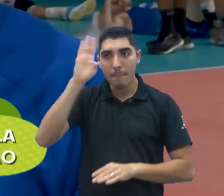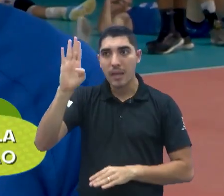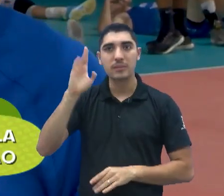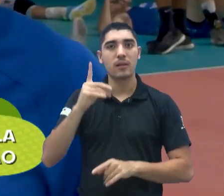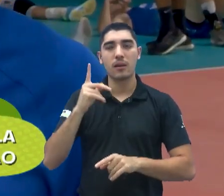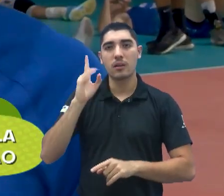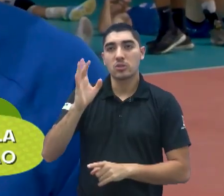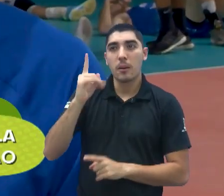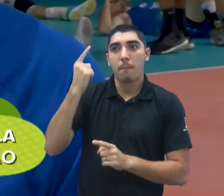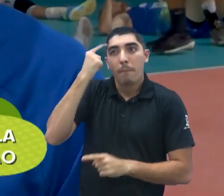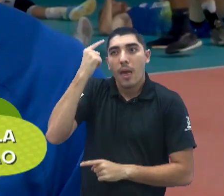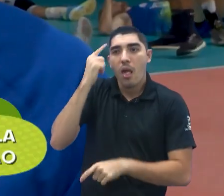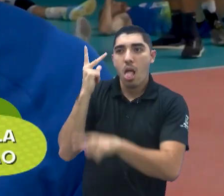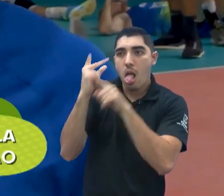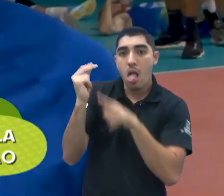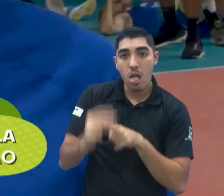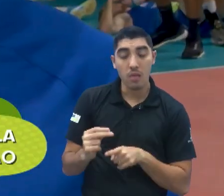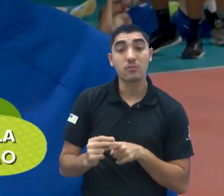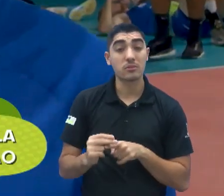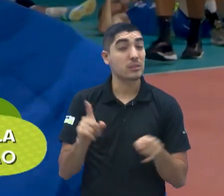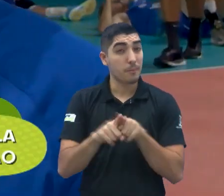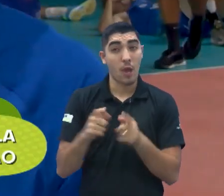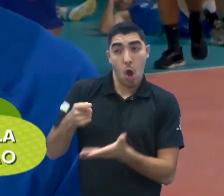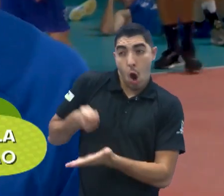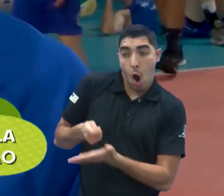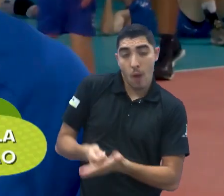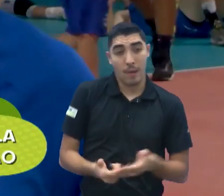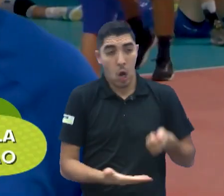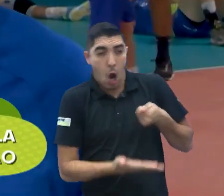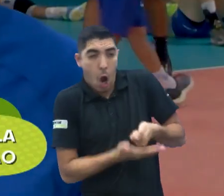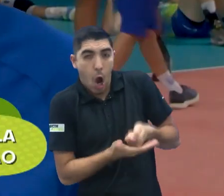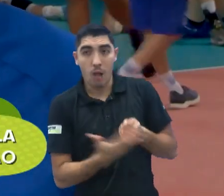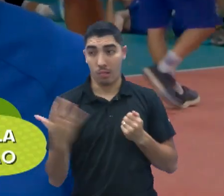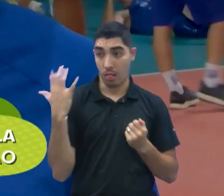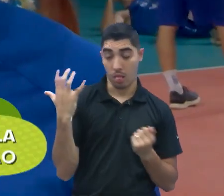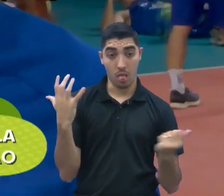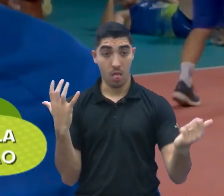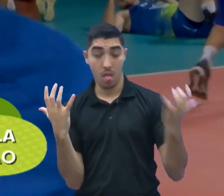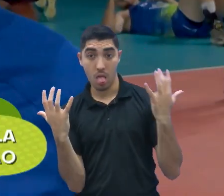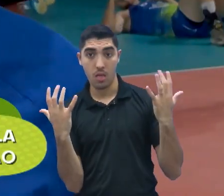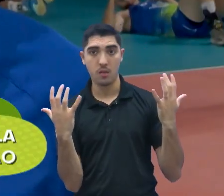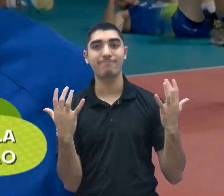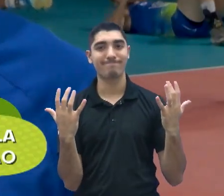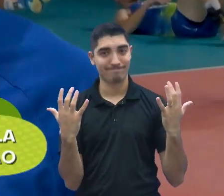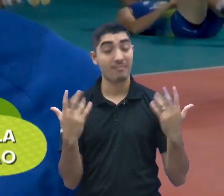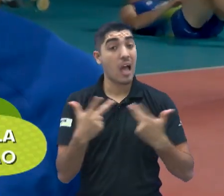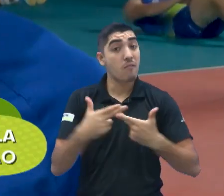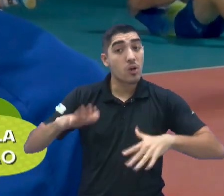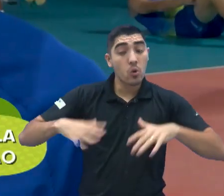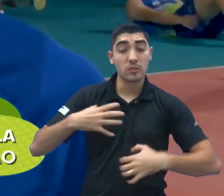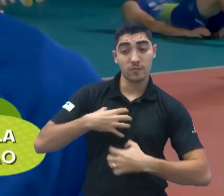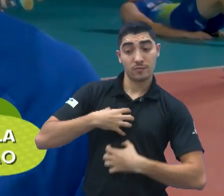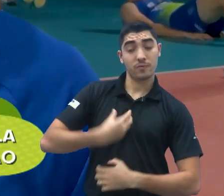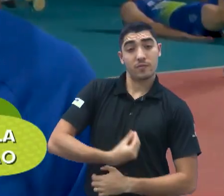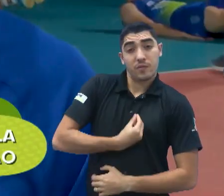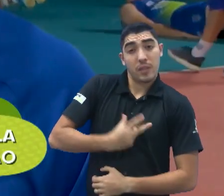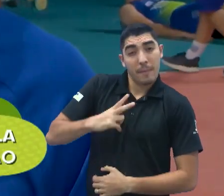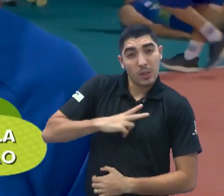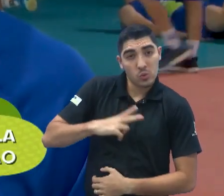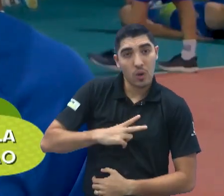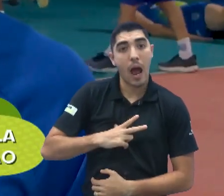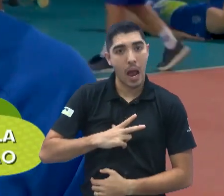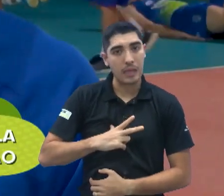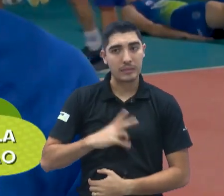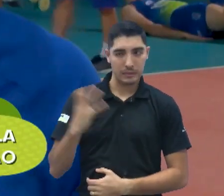cobrança de uma forma invasiva, não somente na parte do atleta, às vezes entra numa questão pessoal e aí mexe muito com o emocional. Então